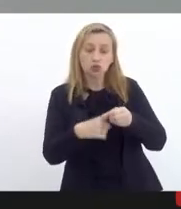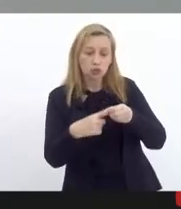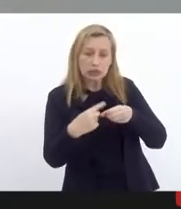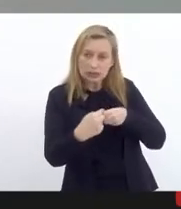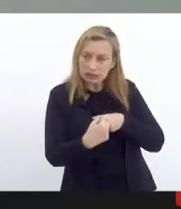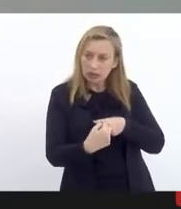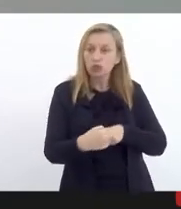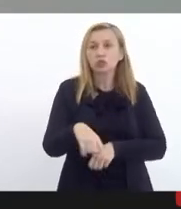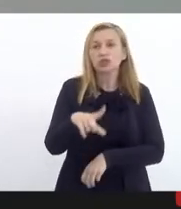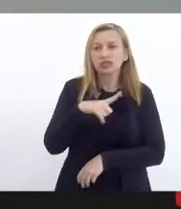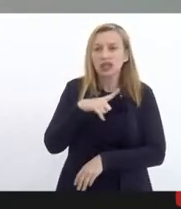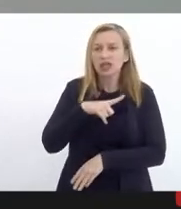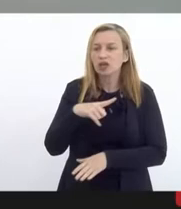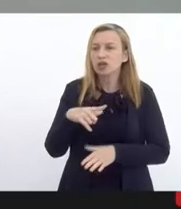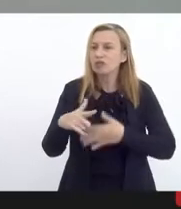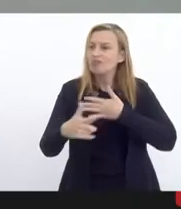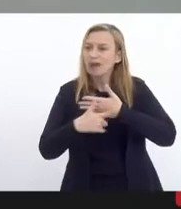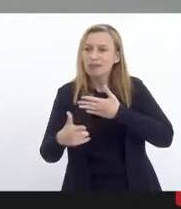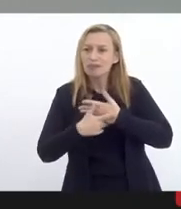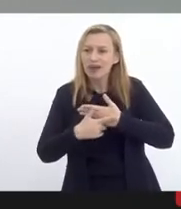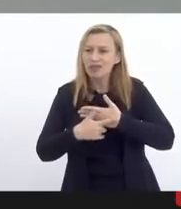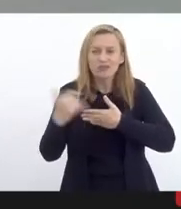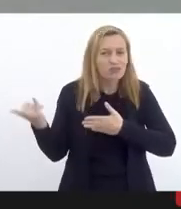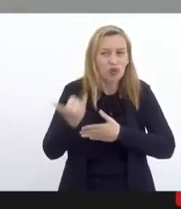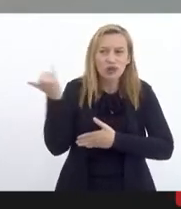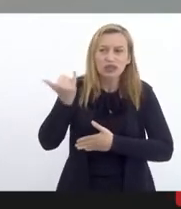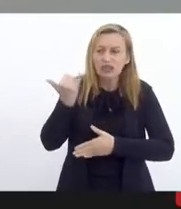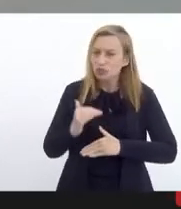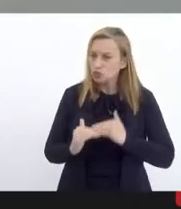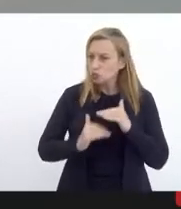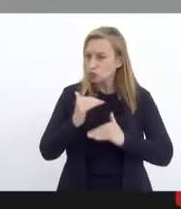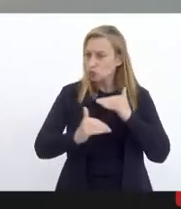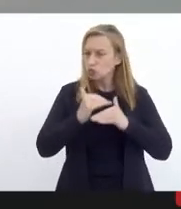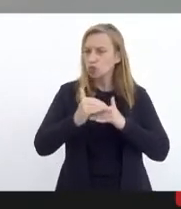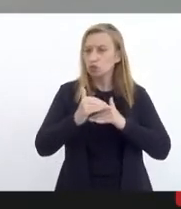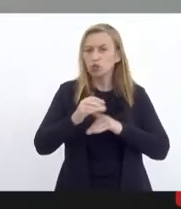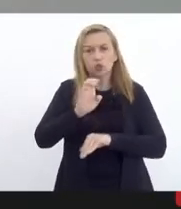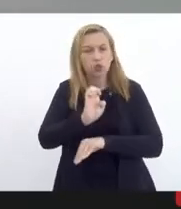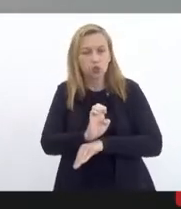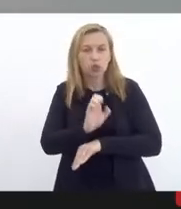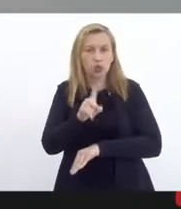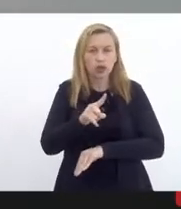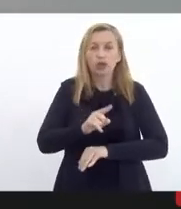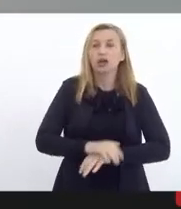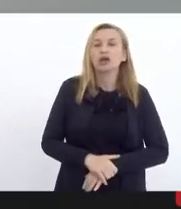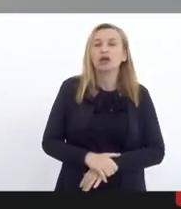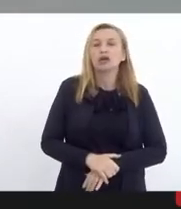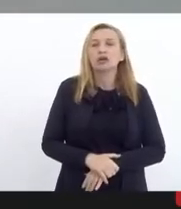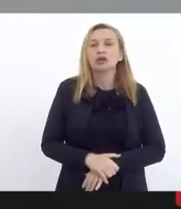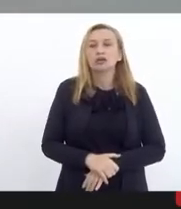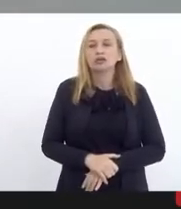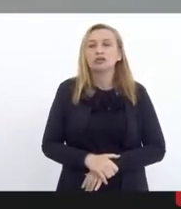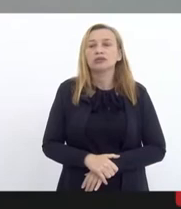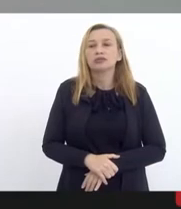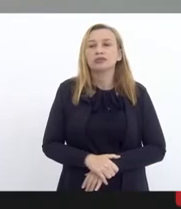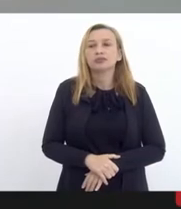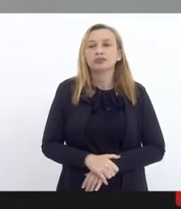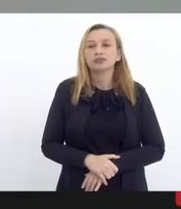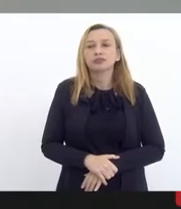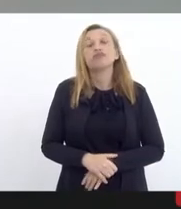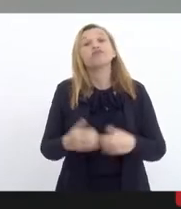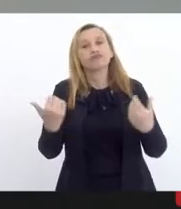municípios têm um papel-chave no processo de desenvolvimento do Estado. Não é? E, para isso,